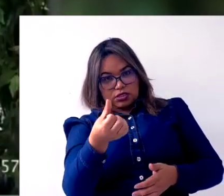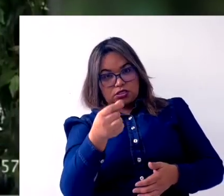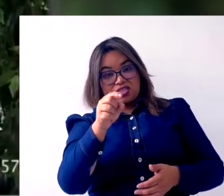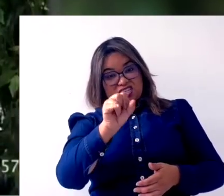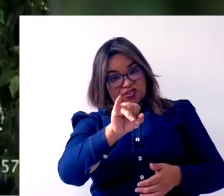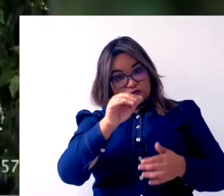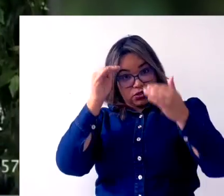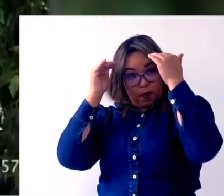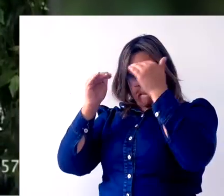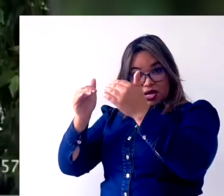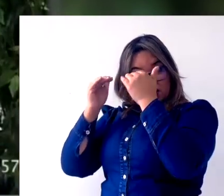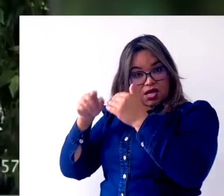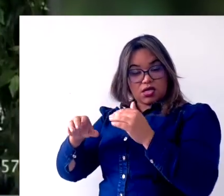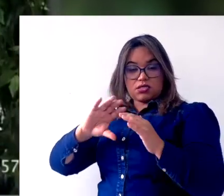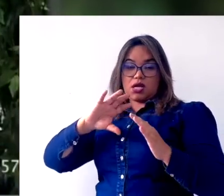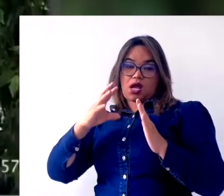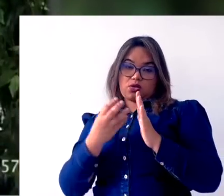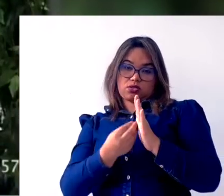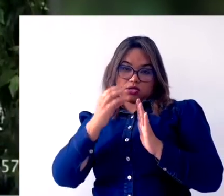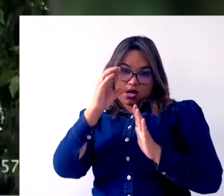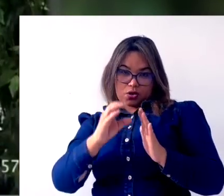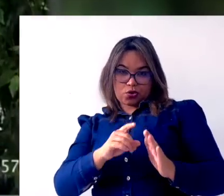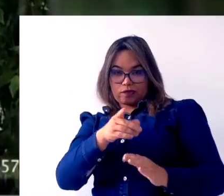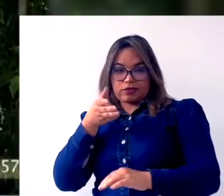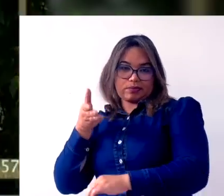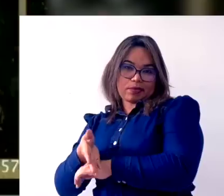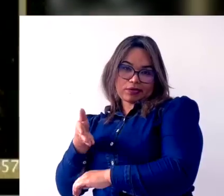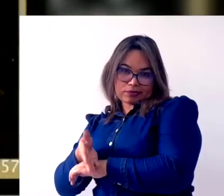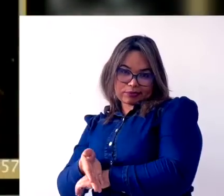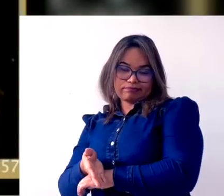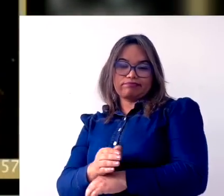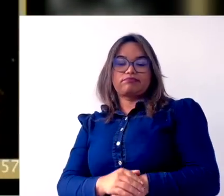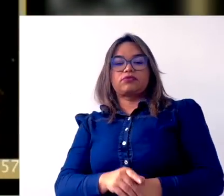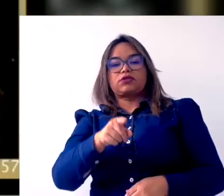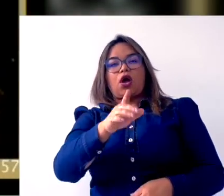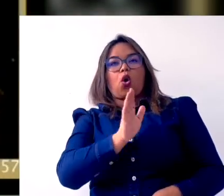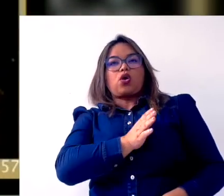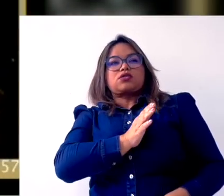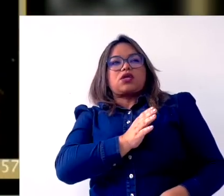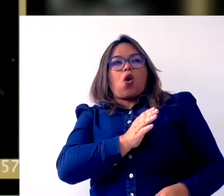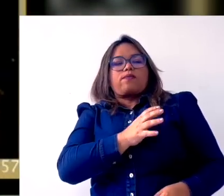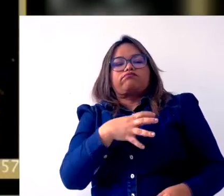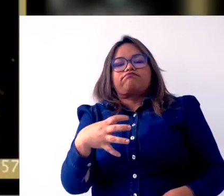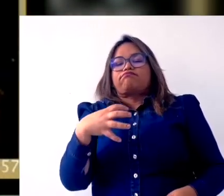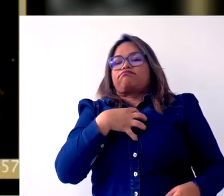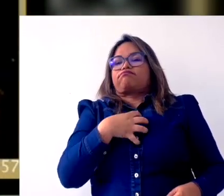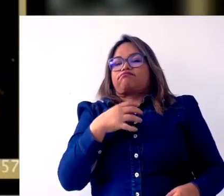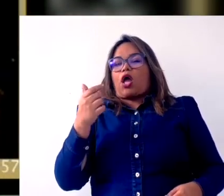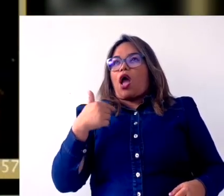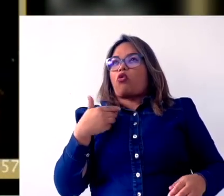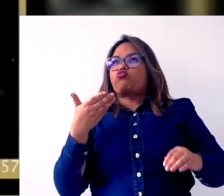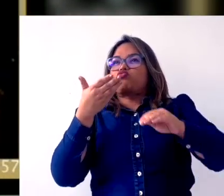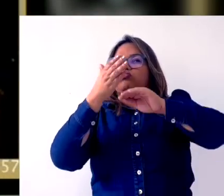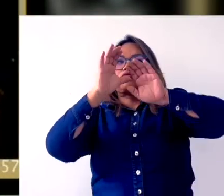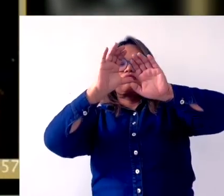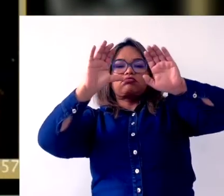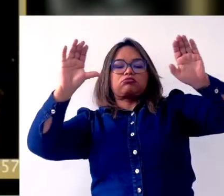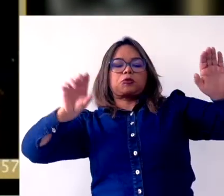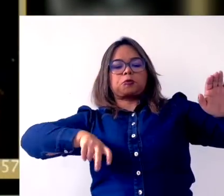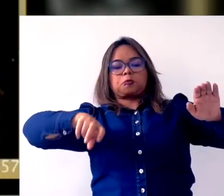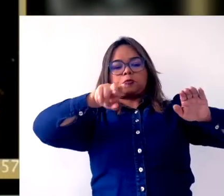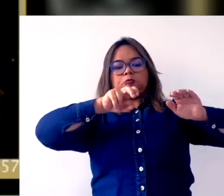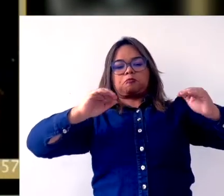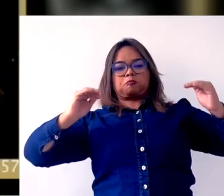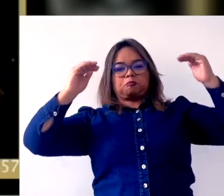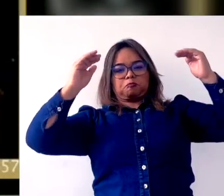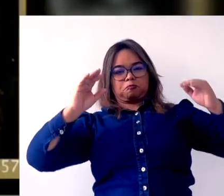esse sistema, então você faz parte dele. Pois tu disseste em teu coração: eu subirei ao céu, eu exaltarei o meu trono acima das estrelas